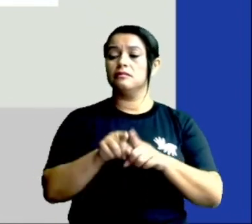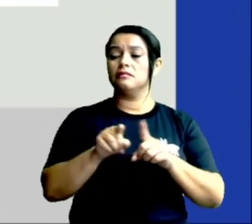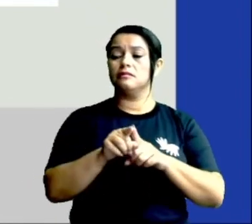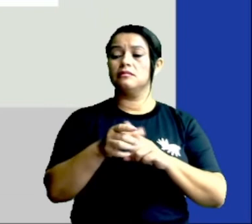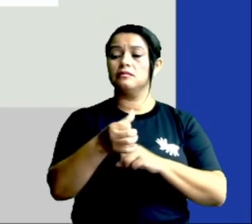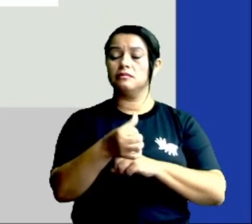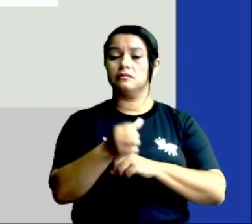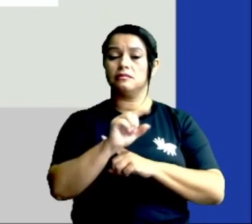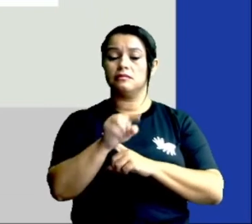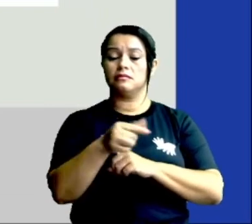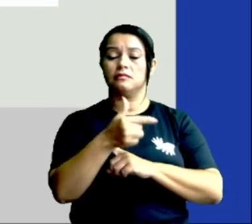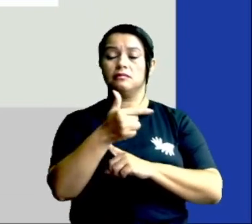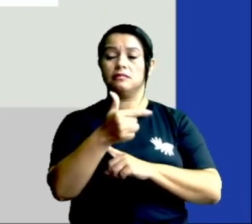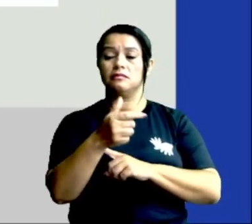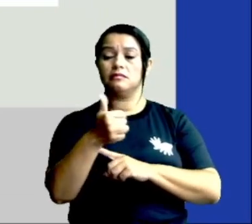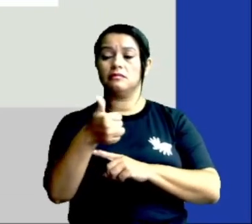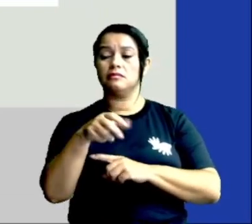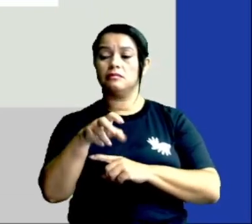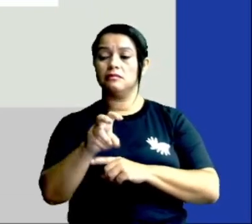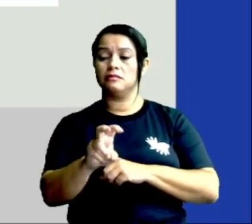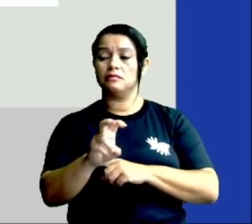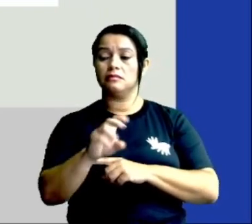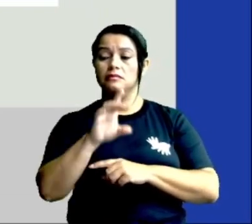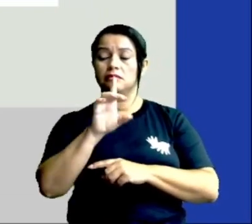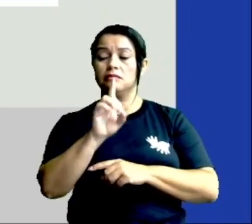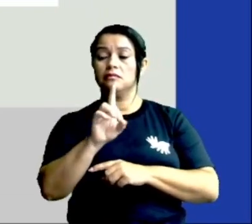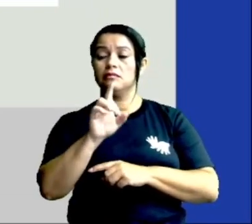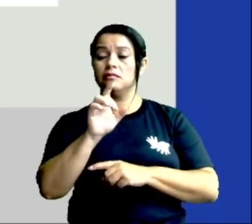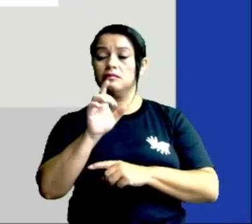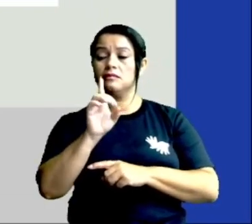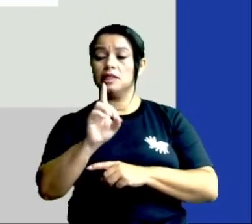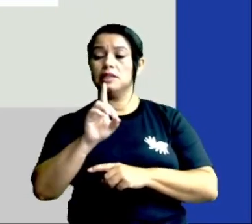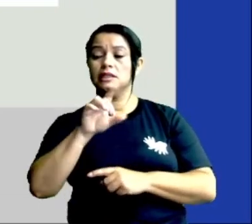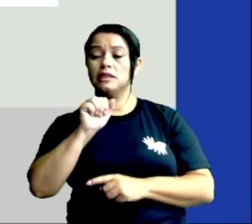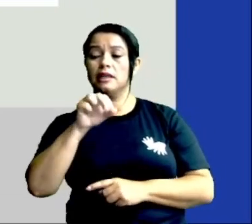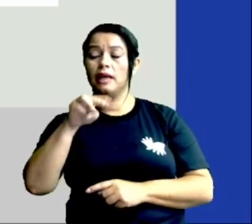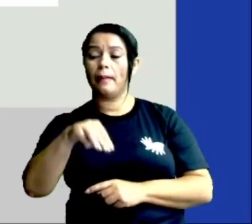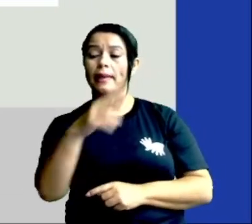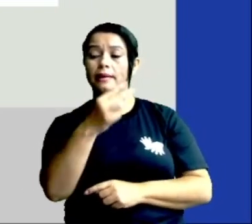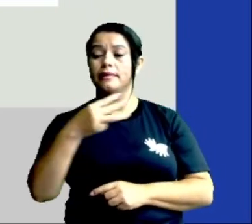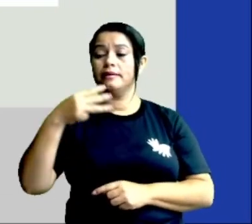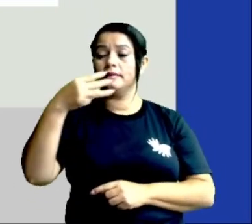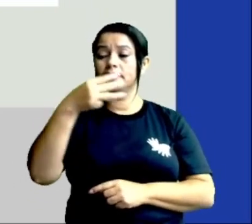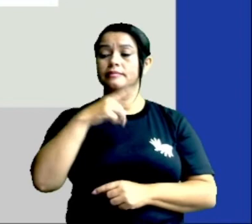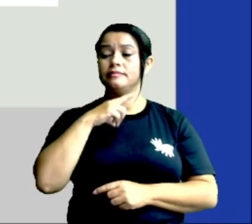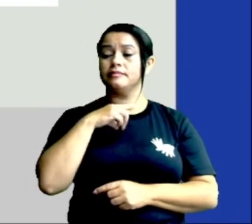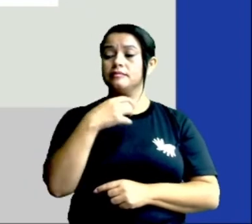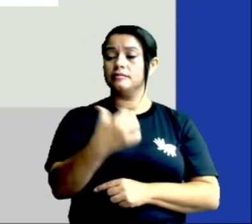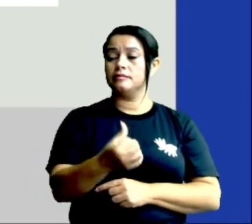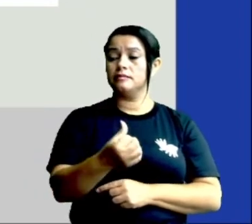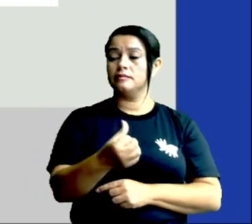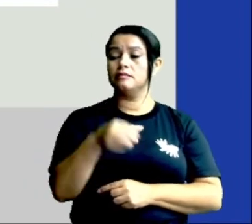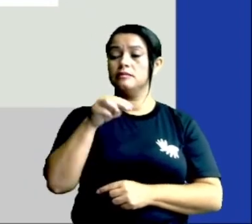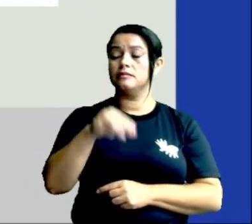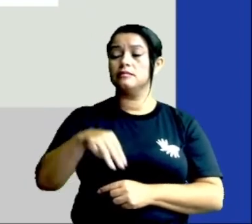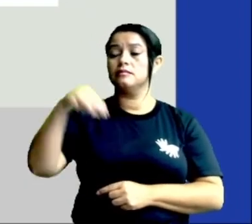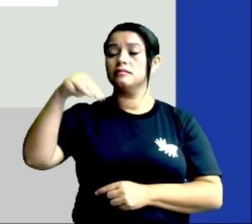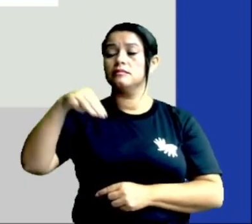6,215 decâmetros, tá? Então, em decâmetros cúbicos, eu tenho quanto? 6. Em metros cúbicos, eu tenho